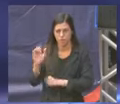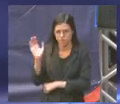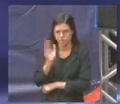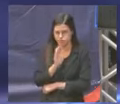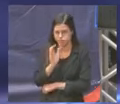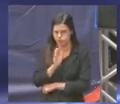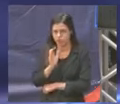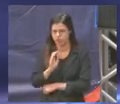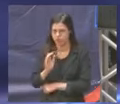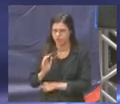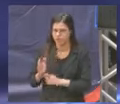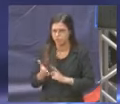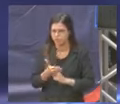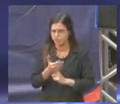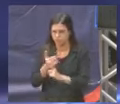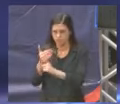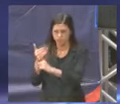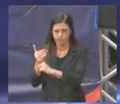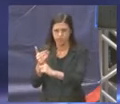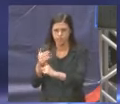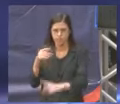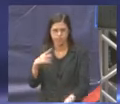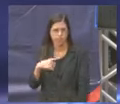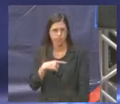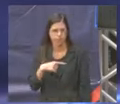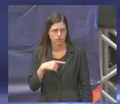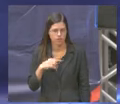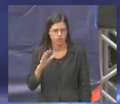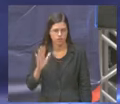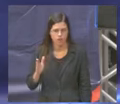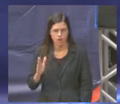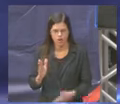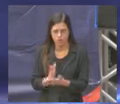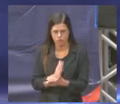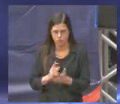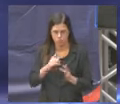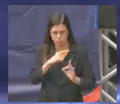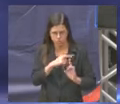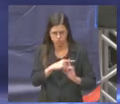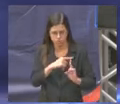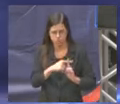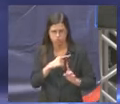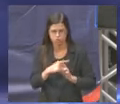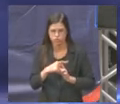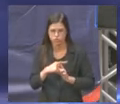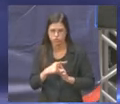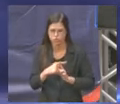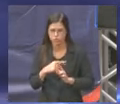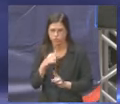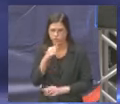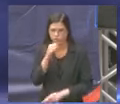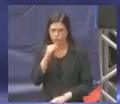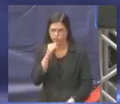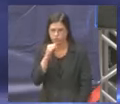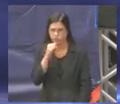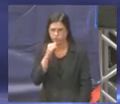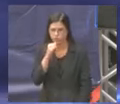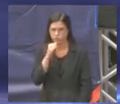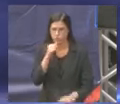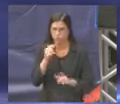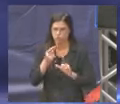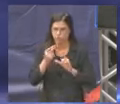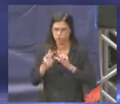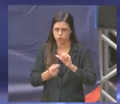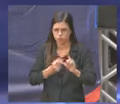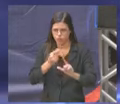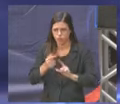ok? Isso trouxe já alguns benefícios, né? Então você pega a parte logística, que